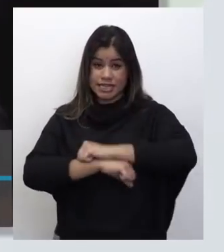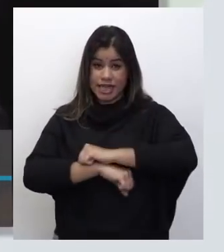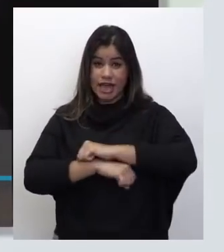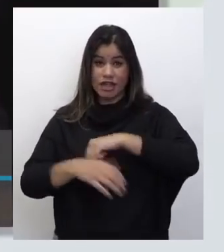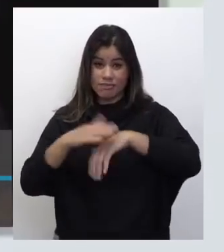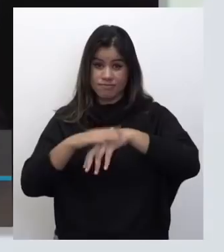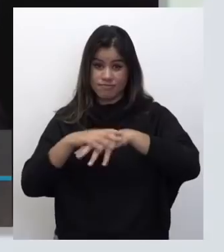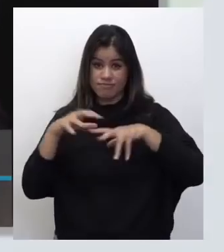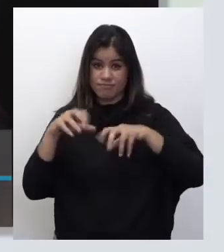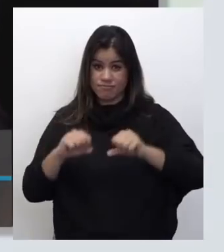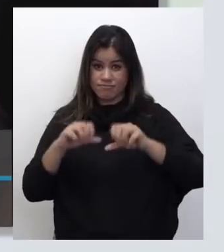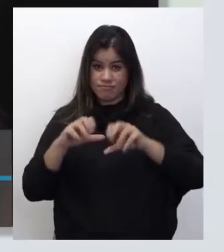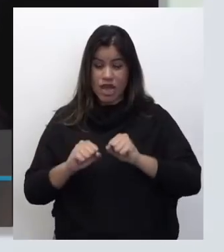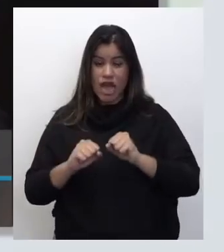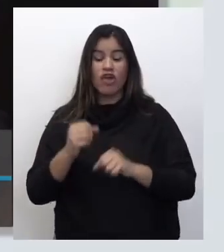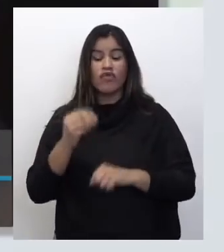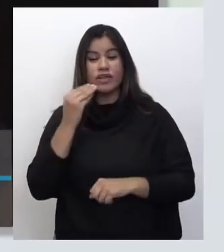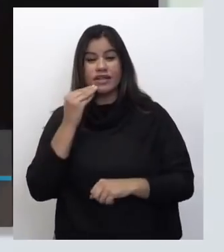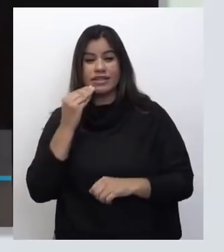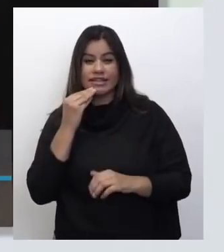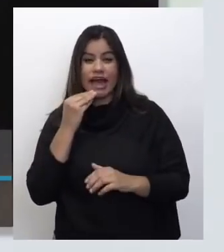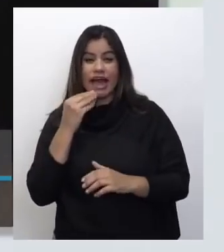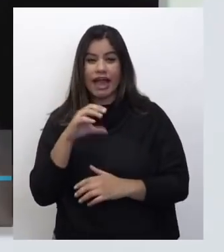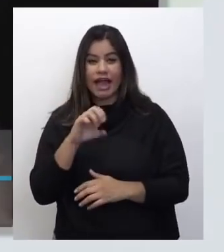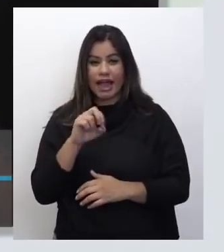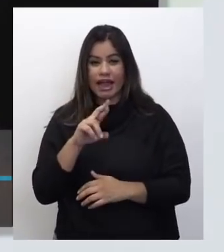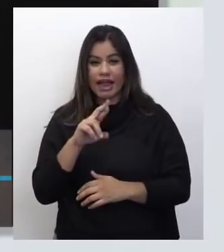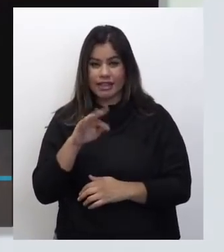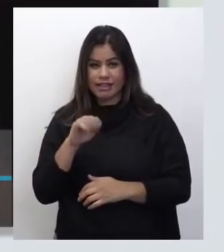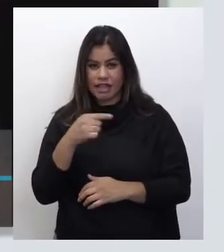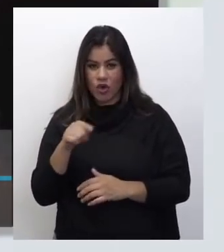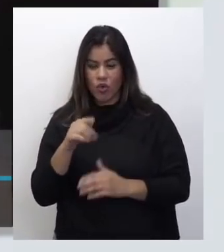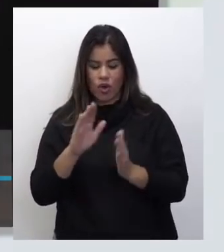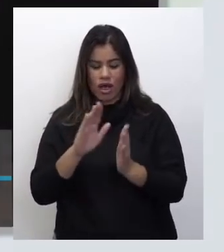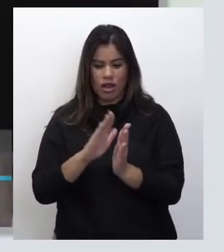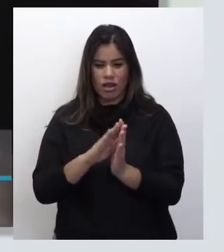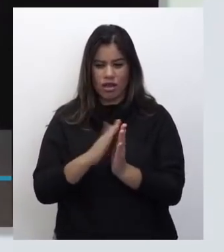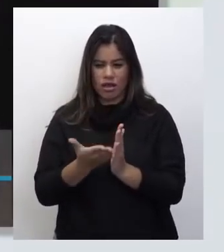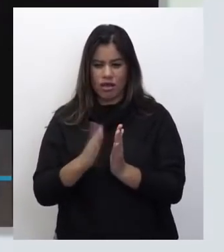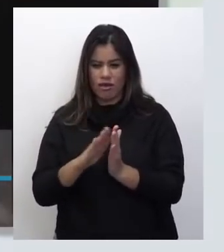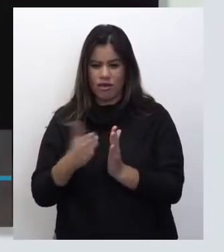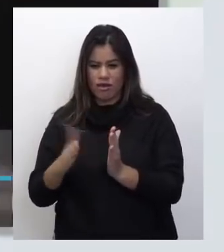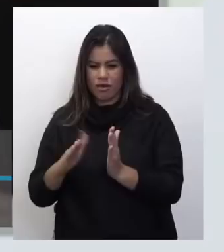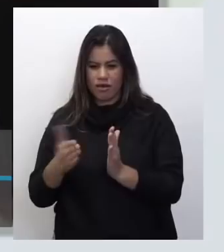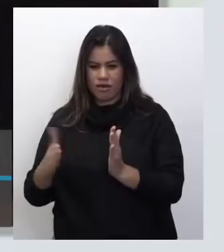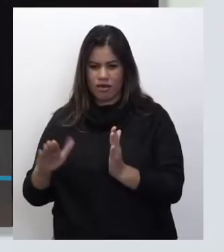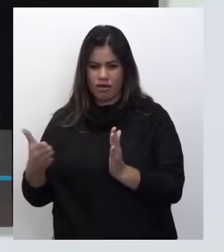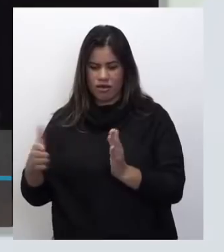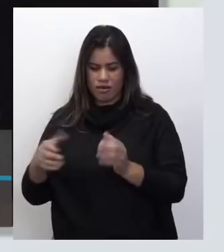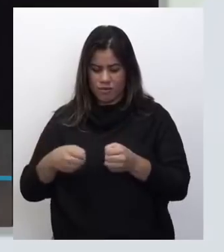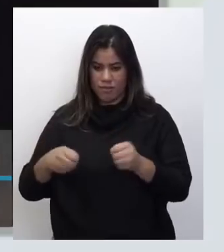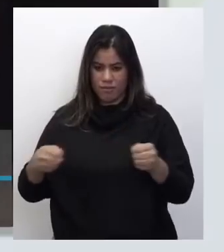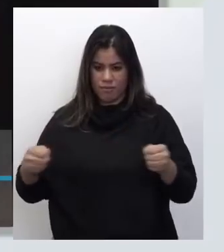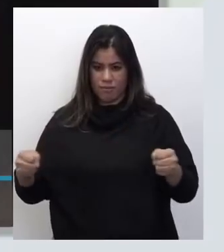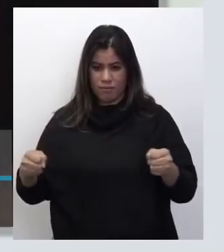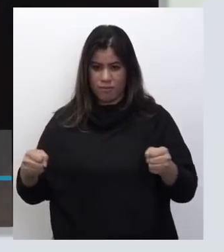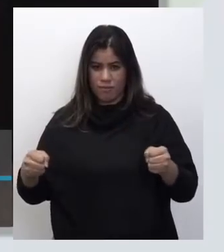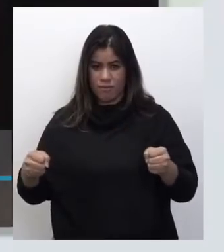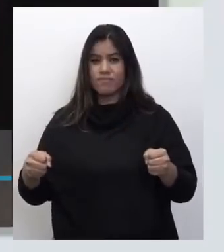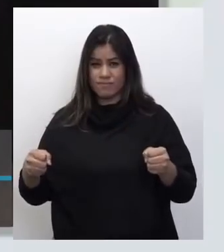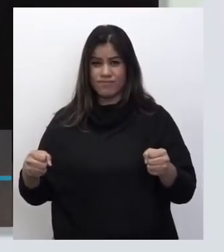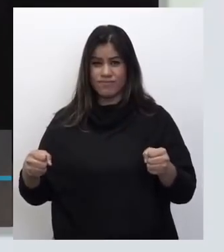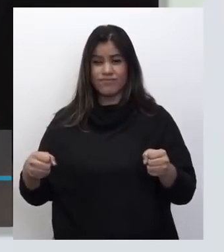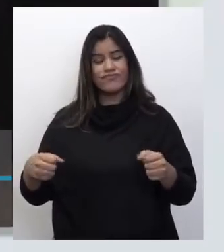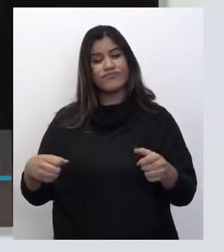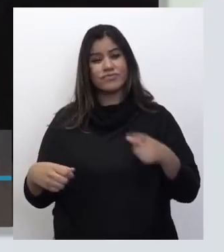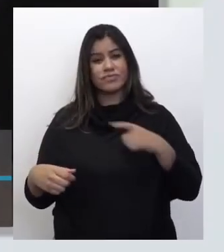cartões que você abre e aí tem uma espécie de uma dobradura que ela salta e fica então um cartão tridimensional? Tem muitos livros que